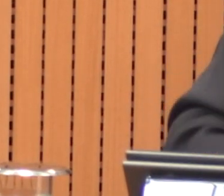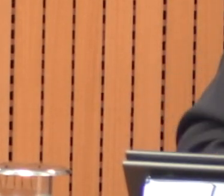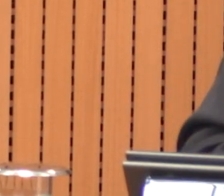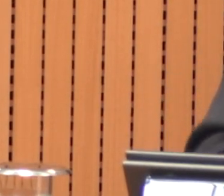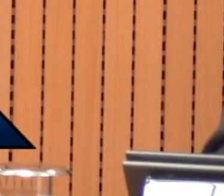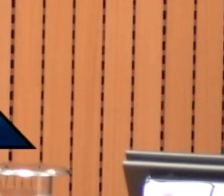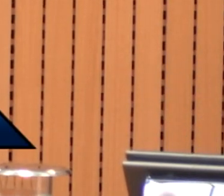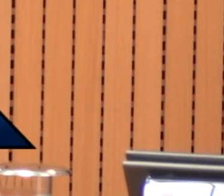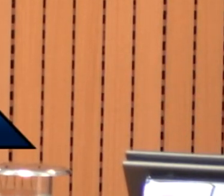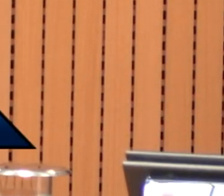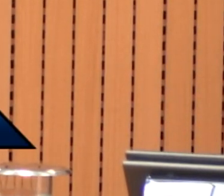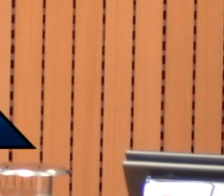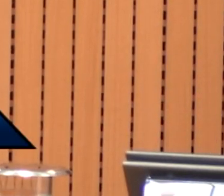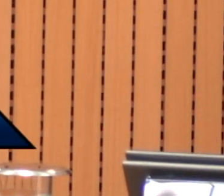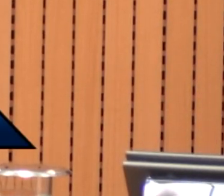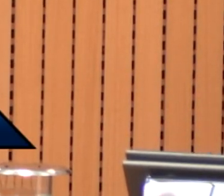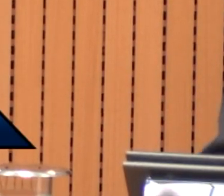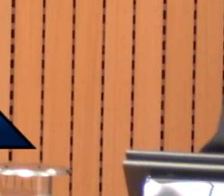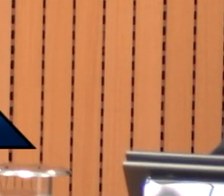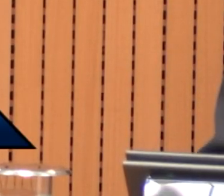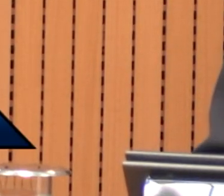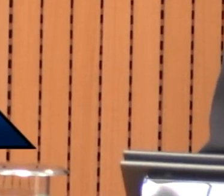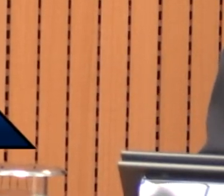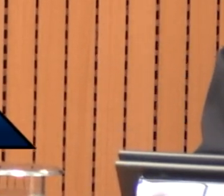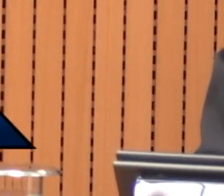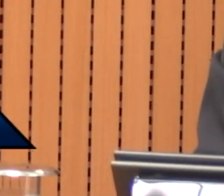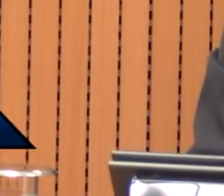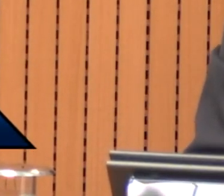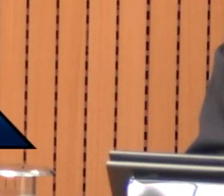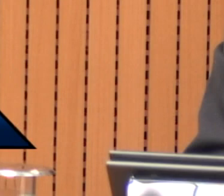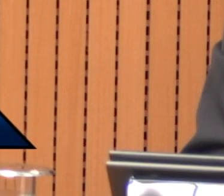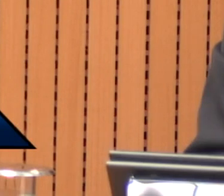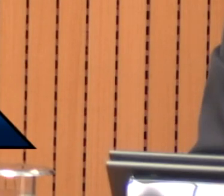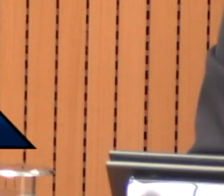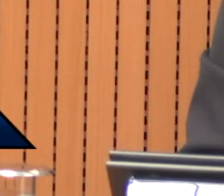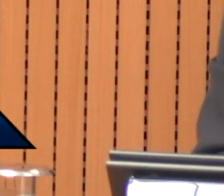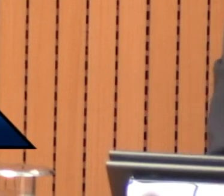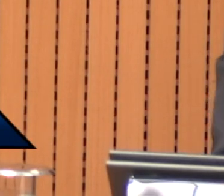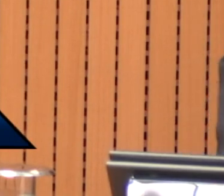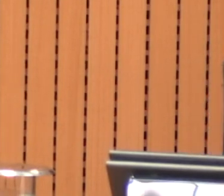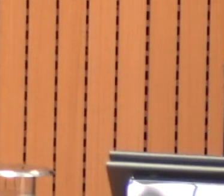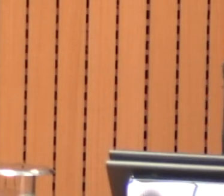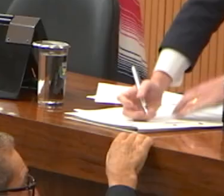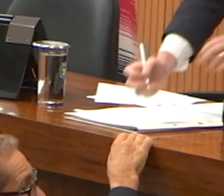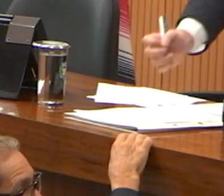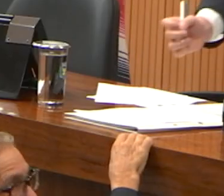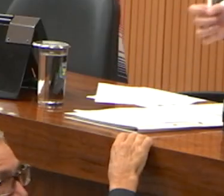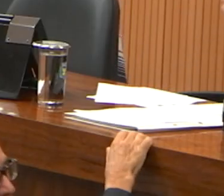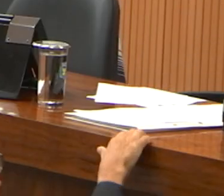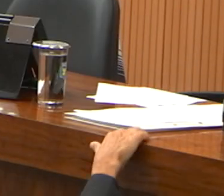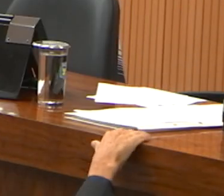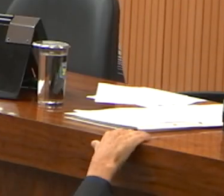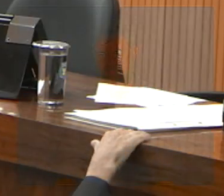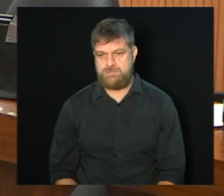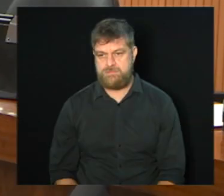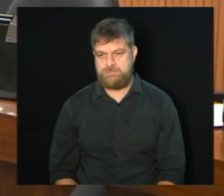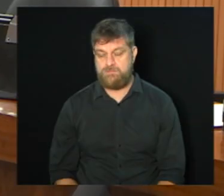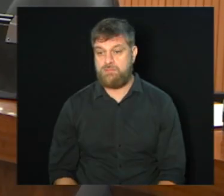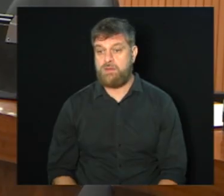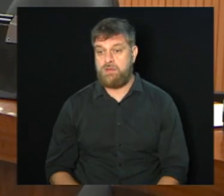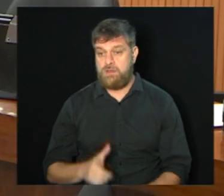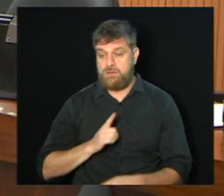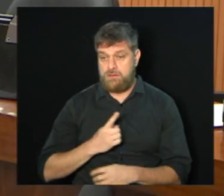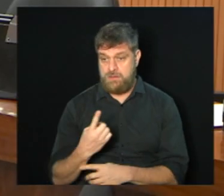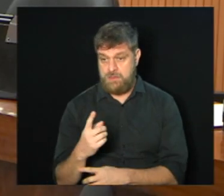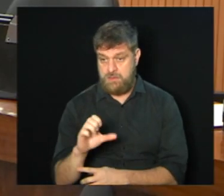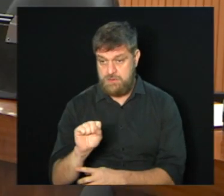Senhor presidente, Marcos Bernardelli, nós temos 18 vereadores presentes em plenário. Com 18 vereadores presentes, a número regimental, declaro